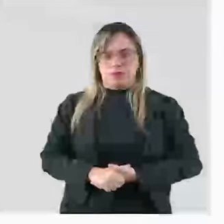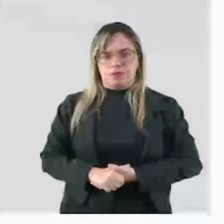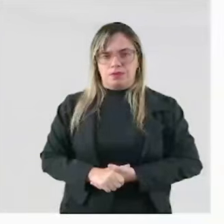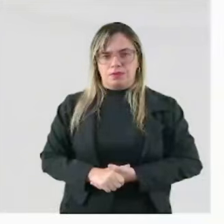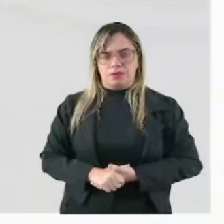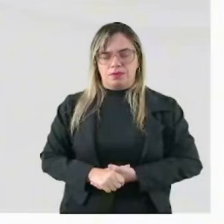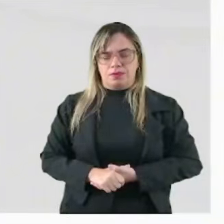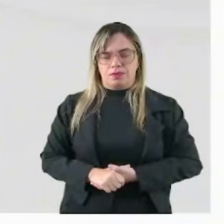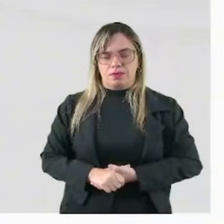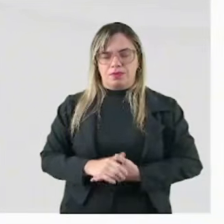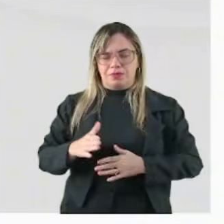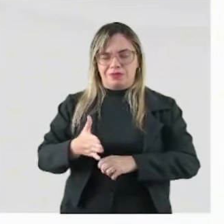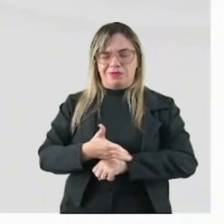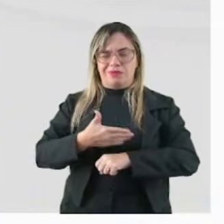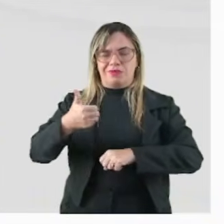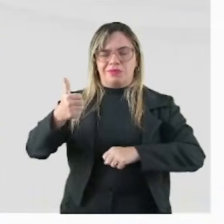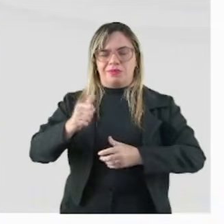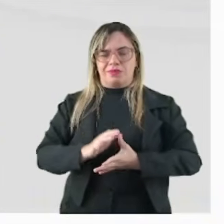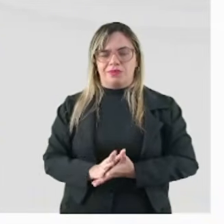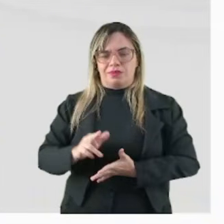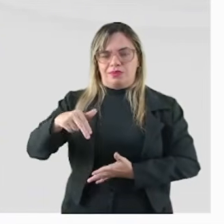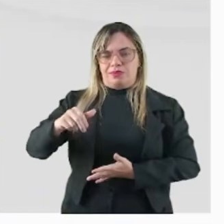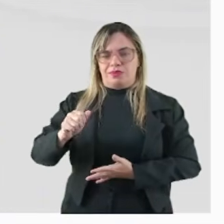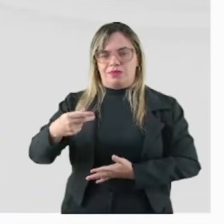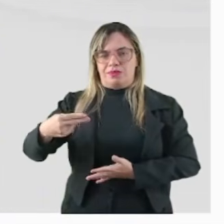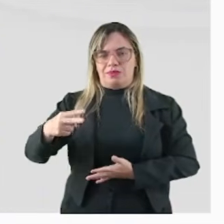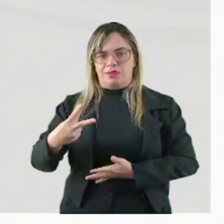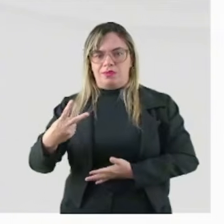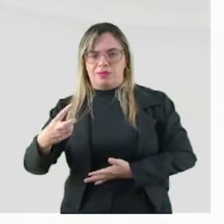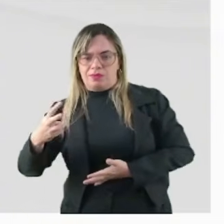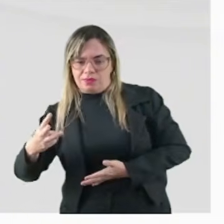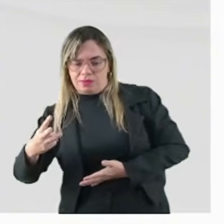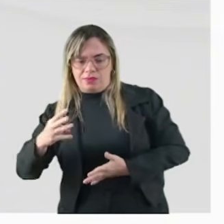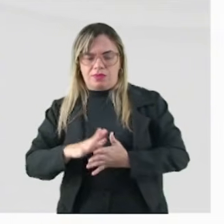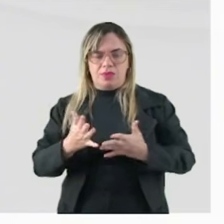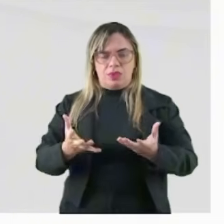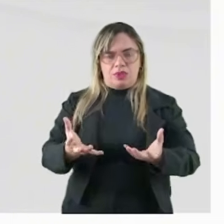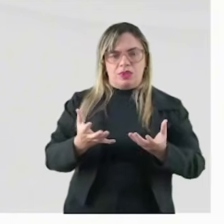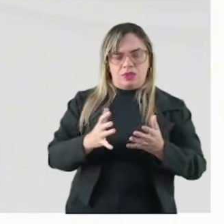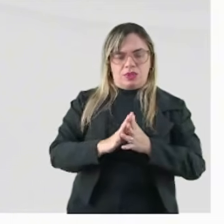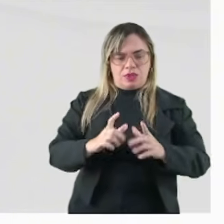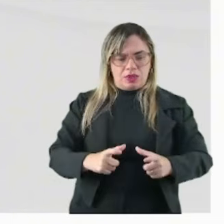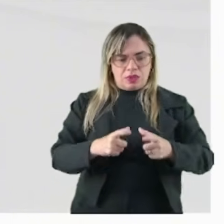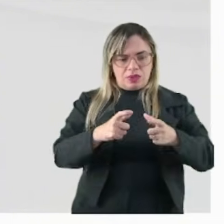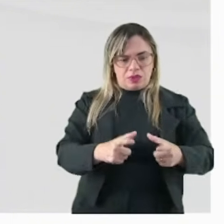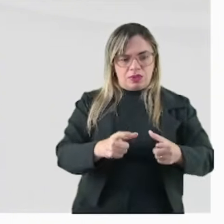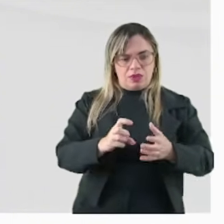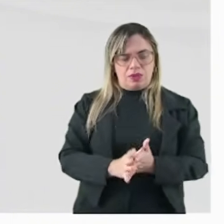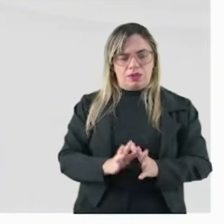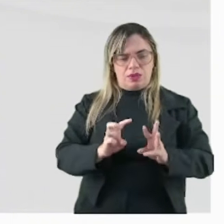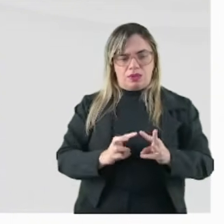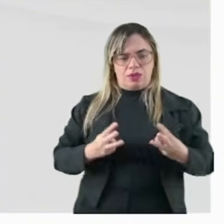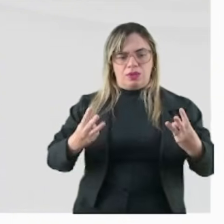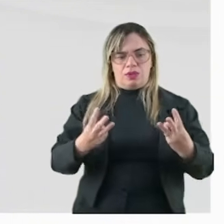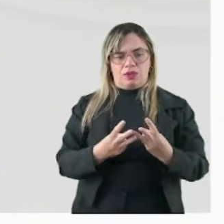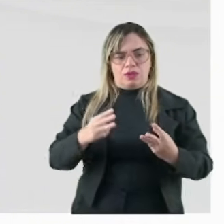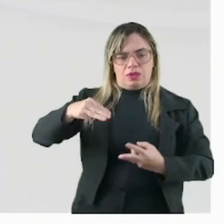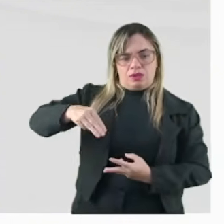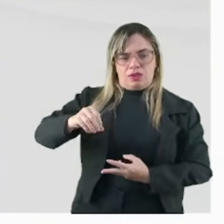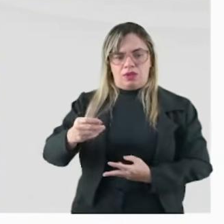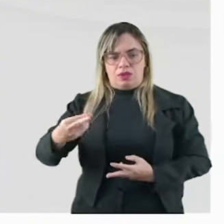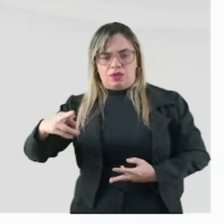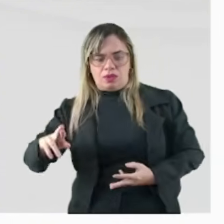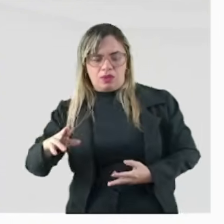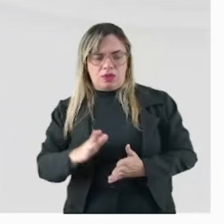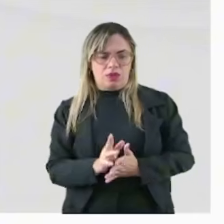Opa, vamos dar uma melhorada aqui, sódio aqui 23. Então eu quero encontrar a massa molar do NaOH.